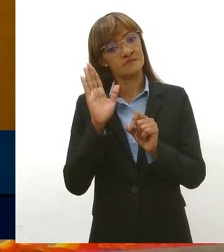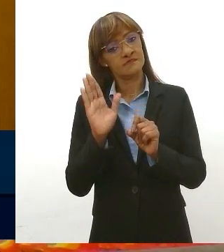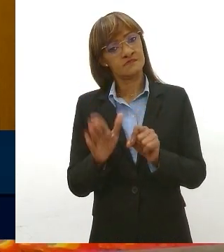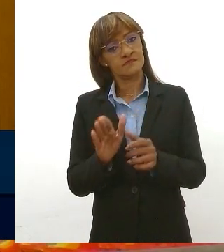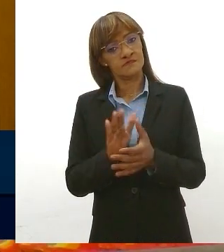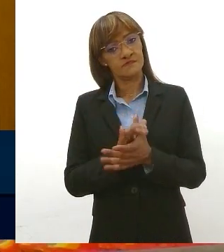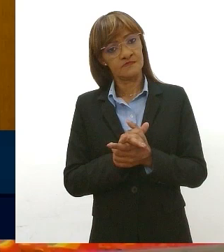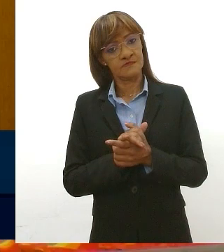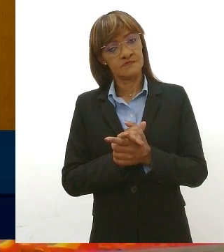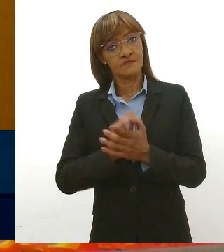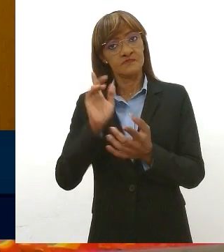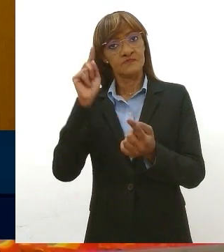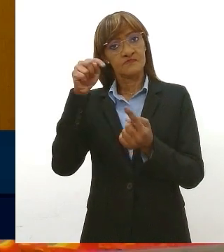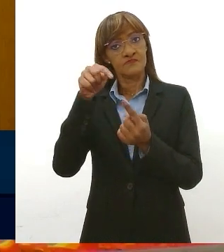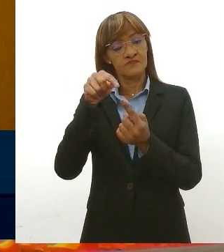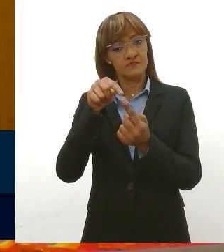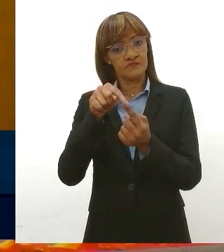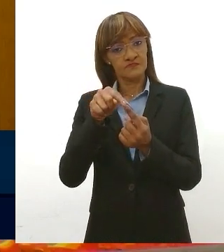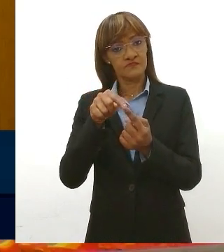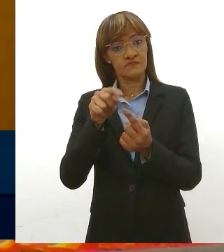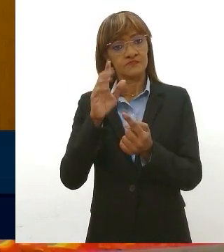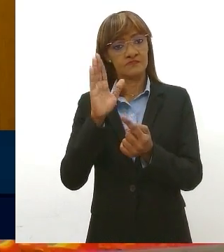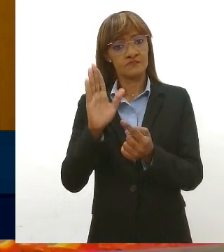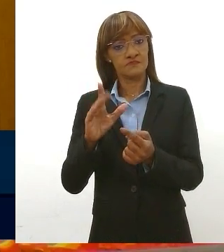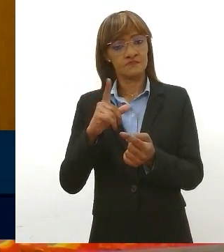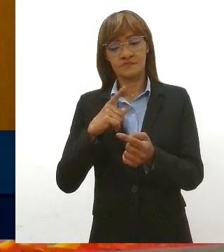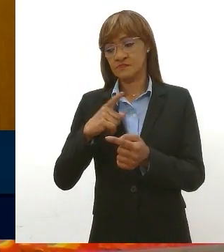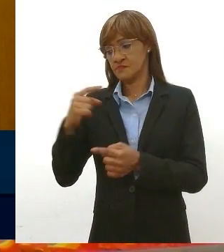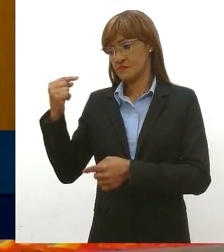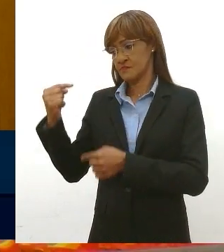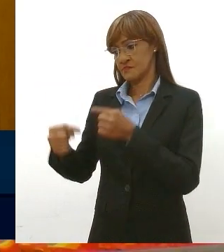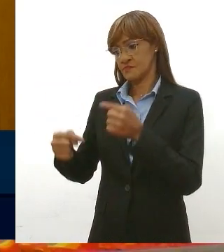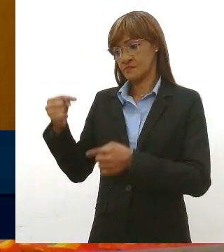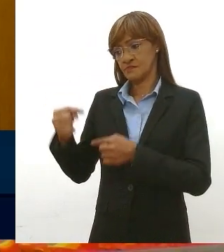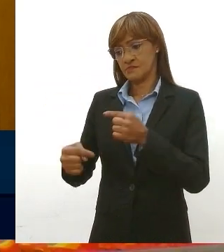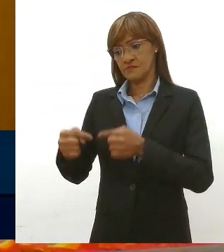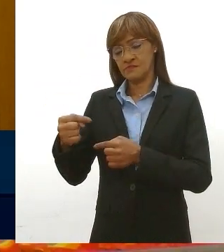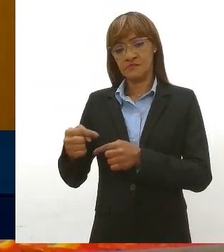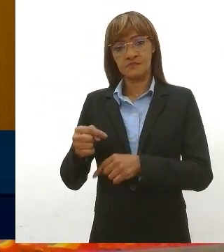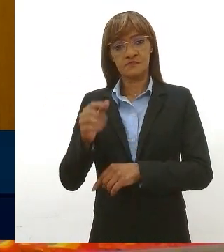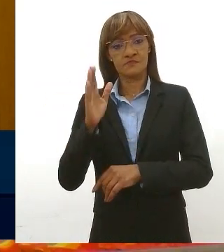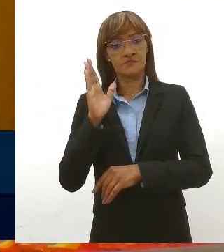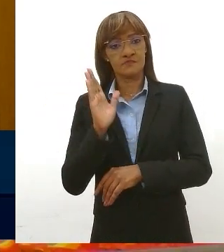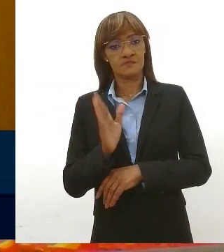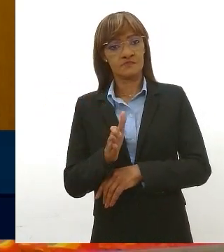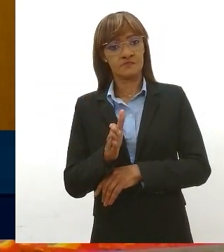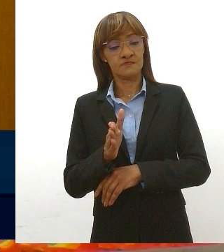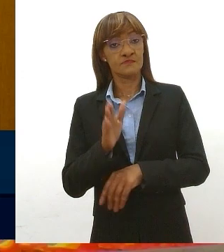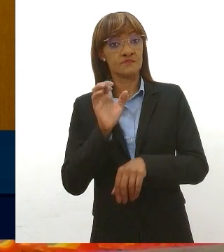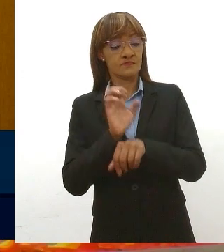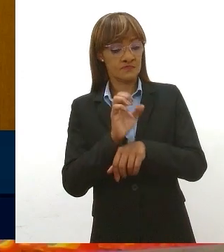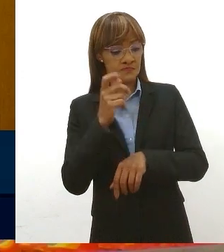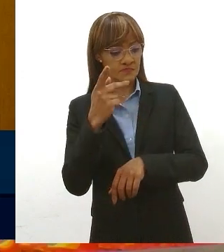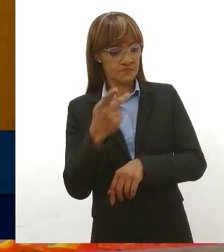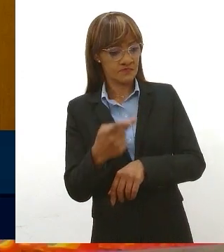instituir essa política a nível estadual, para que seja criada uma rede